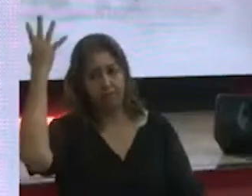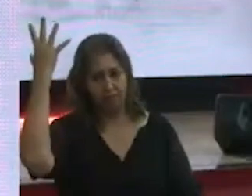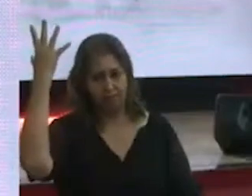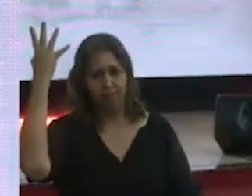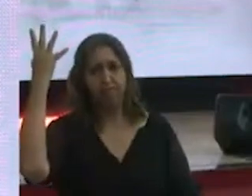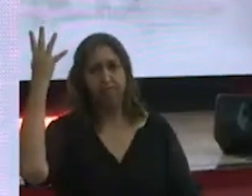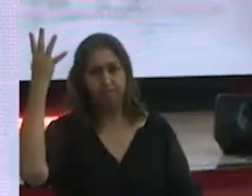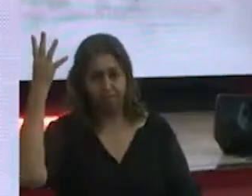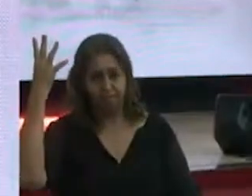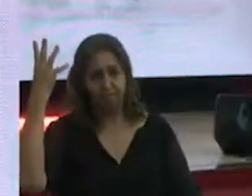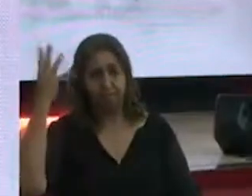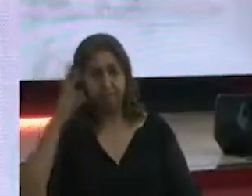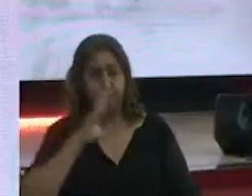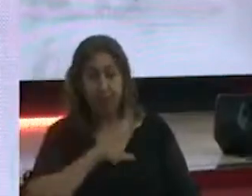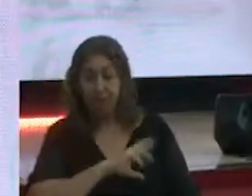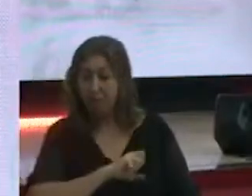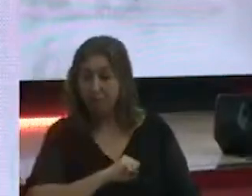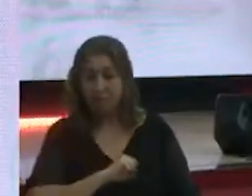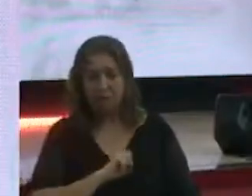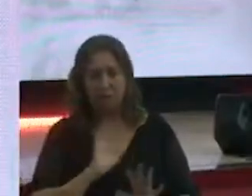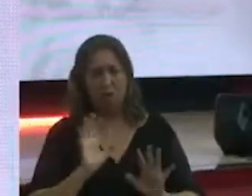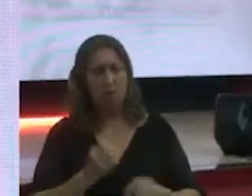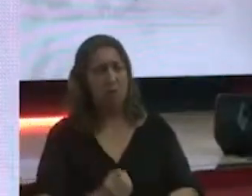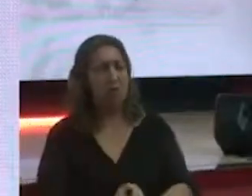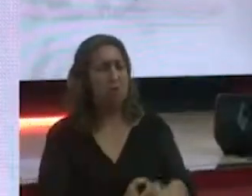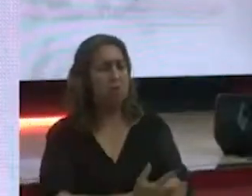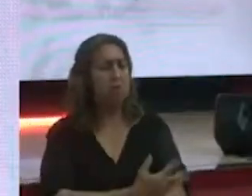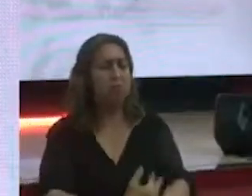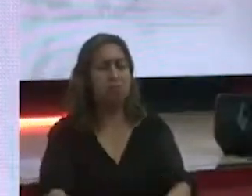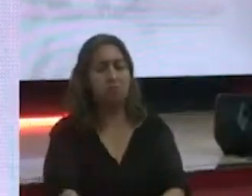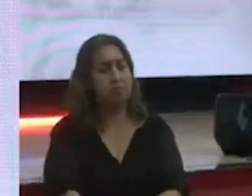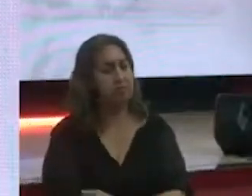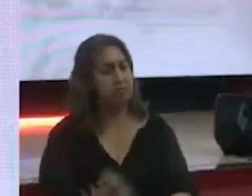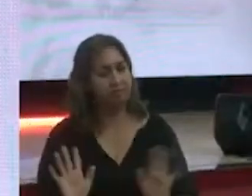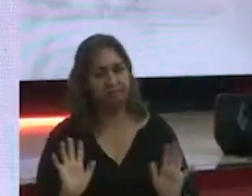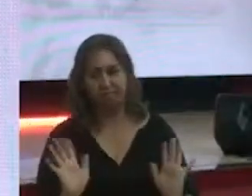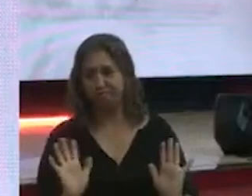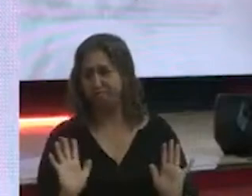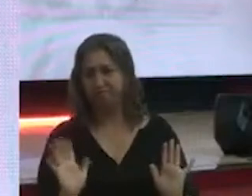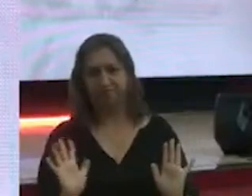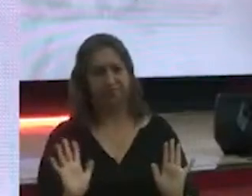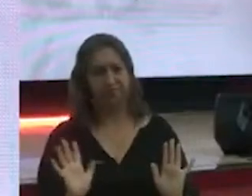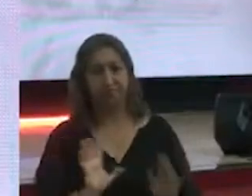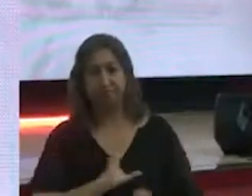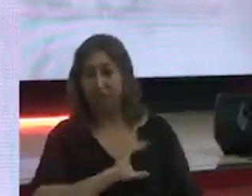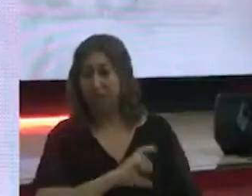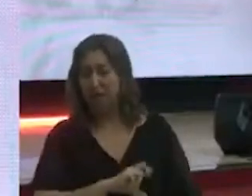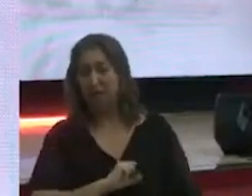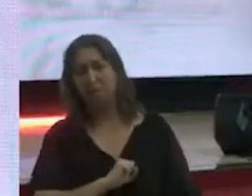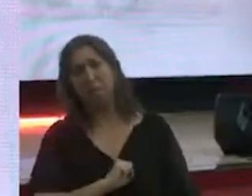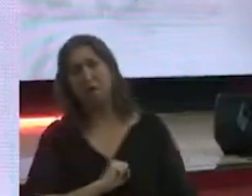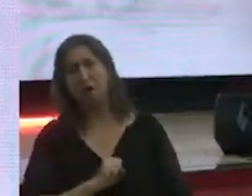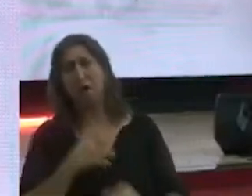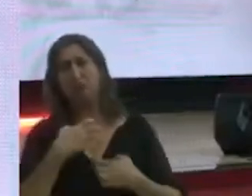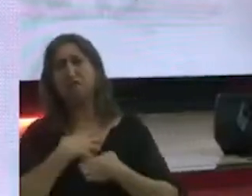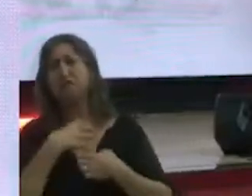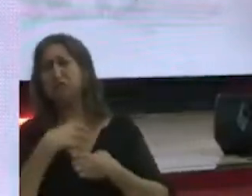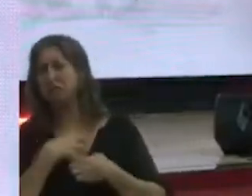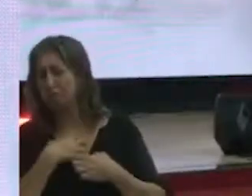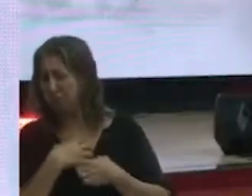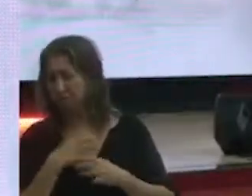decisão Amar Não É Uma emoção Amar Não É um